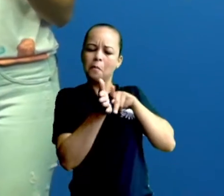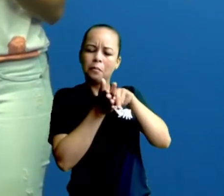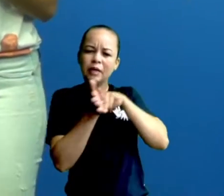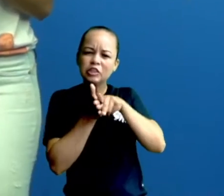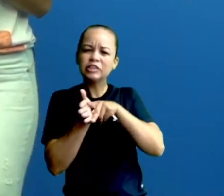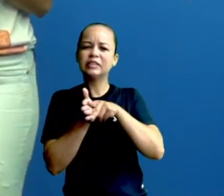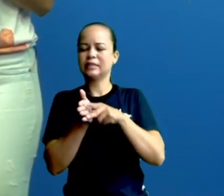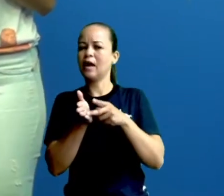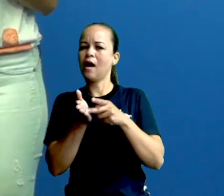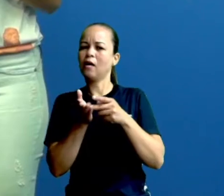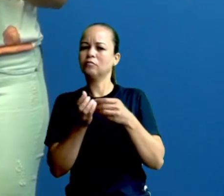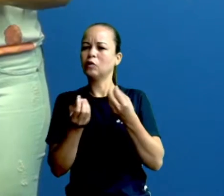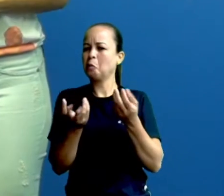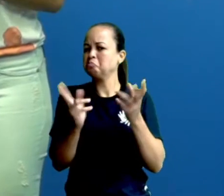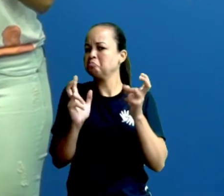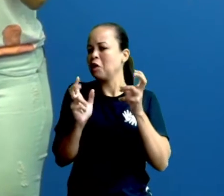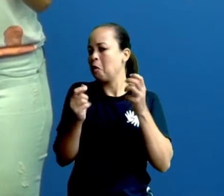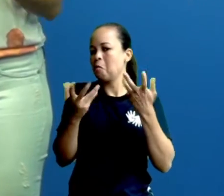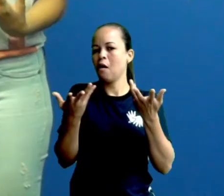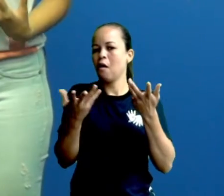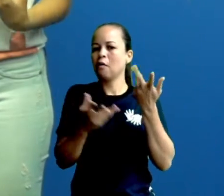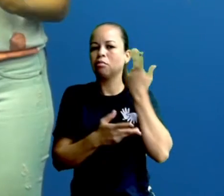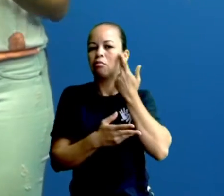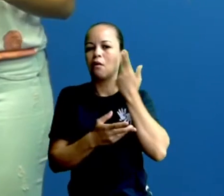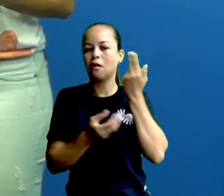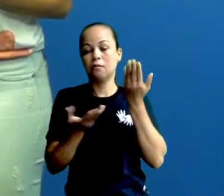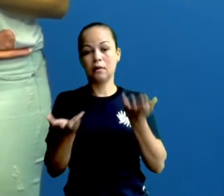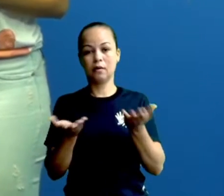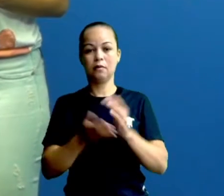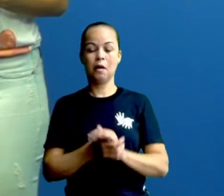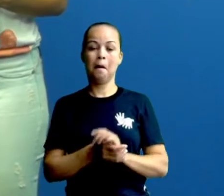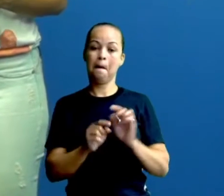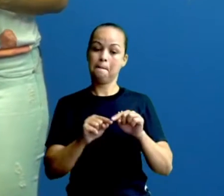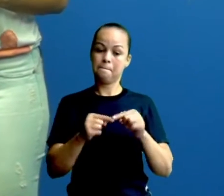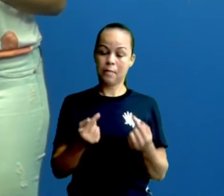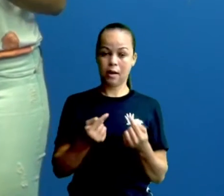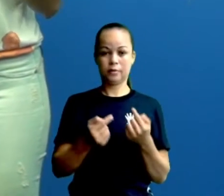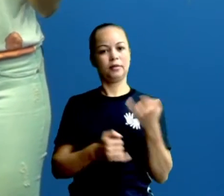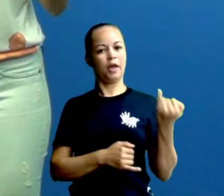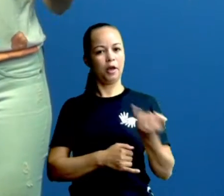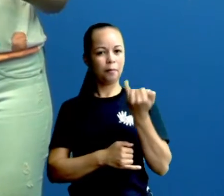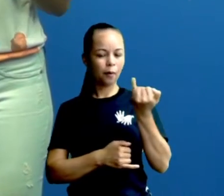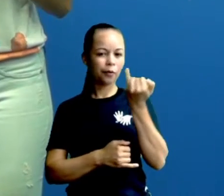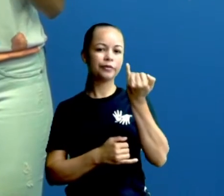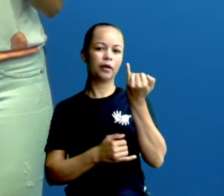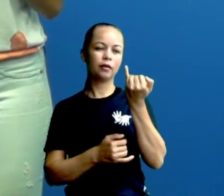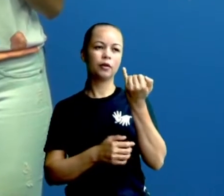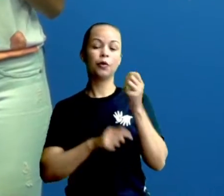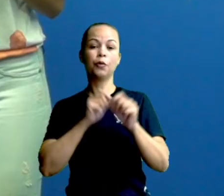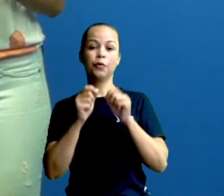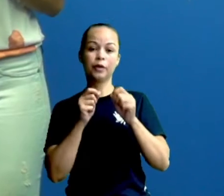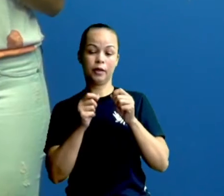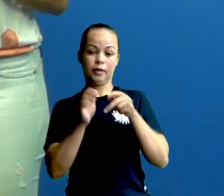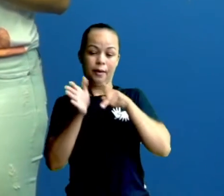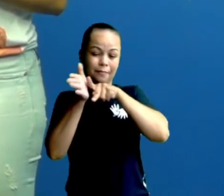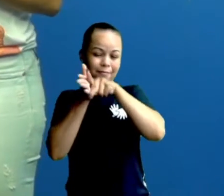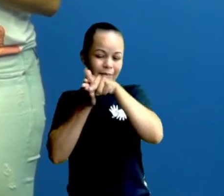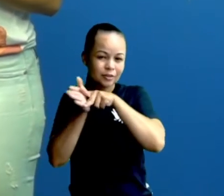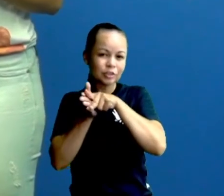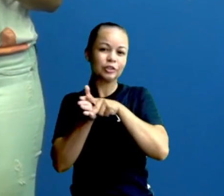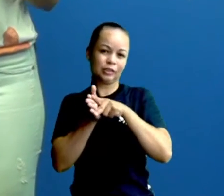um termo muito popular. Mas vale salientar que a pesquisa científica em